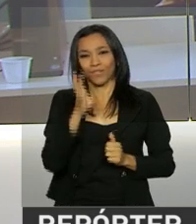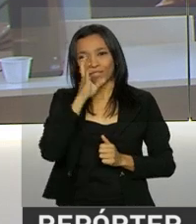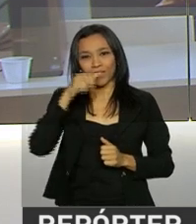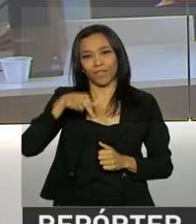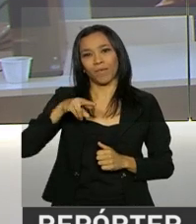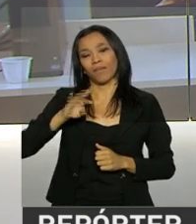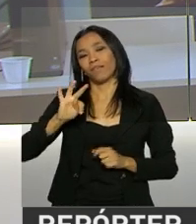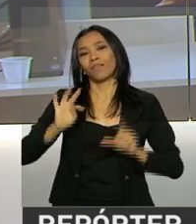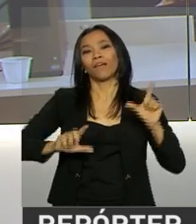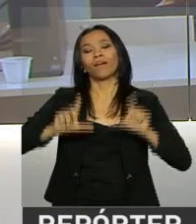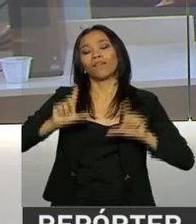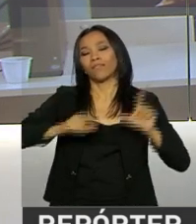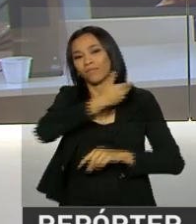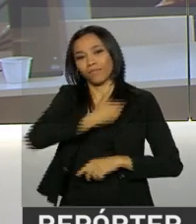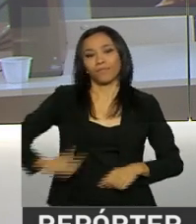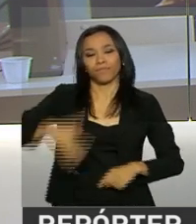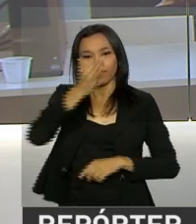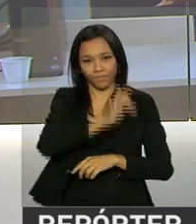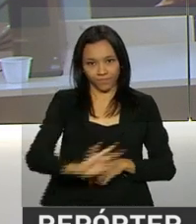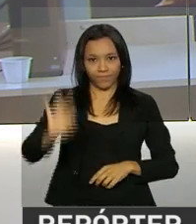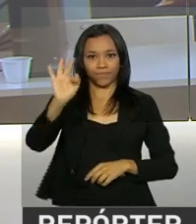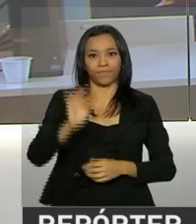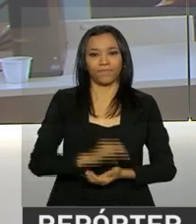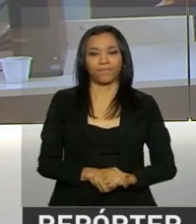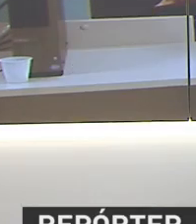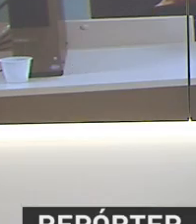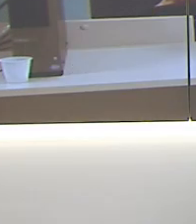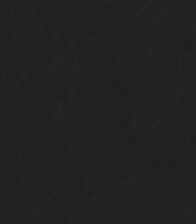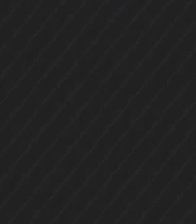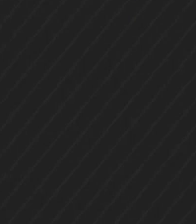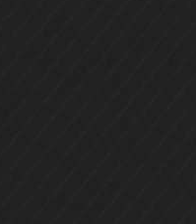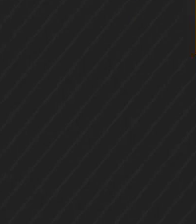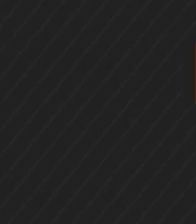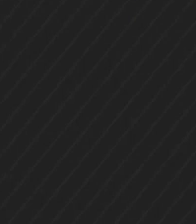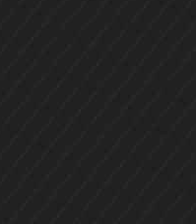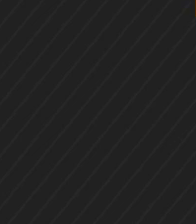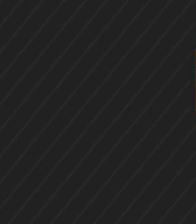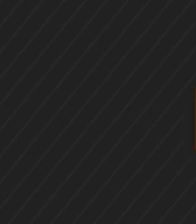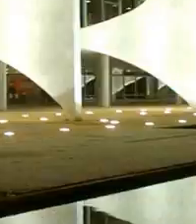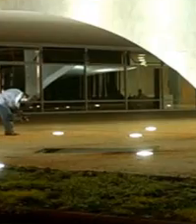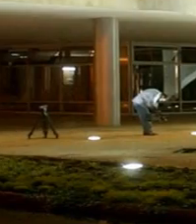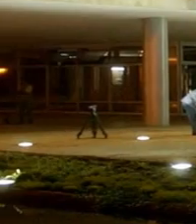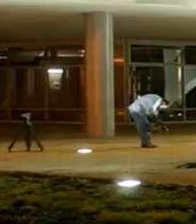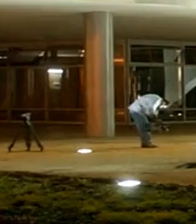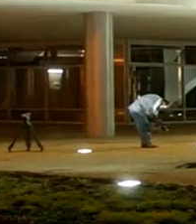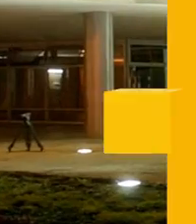com a gente aqui na NBR, a TV do Governo Federal.